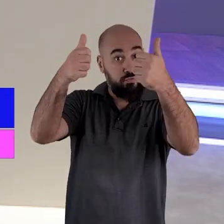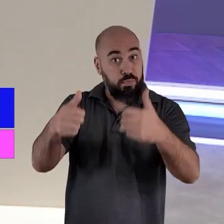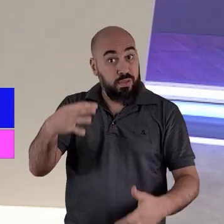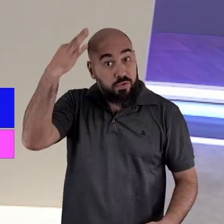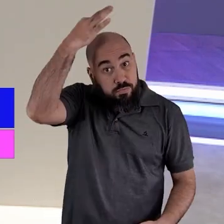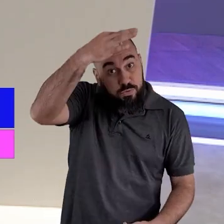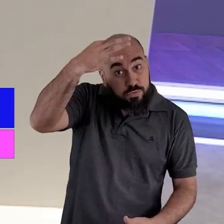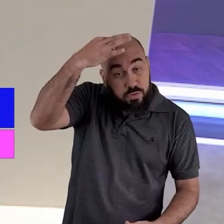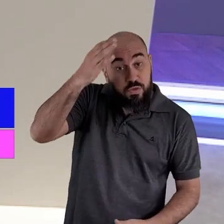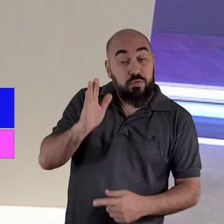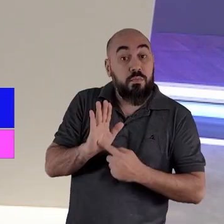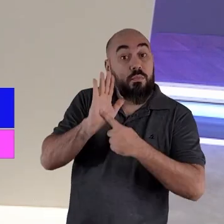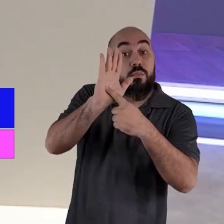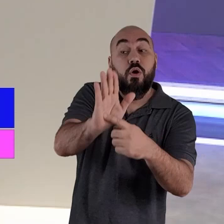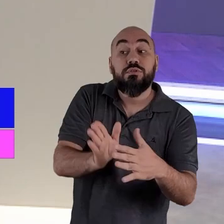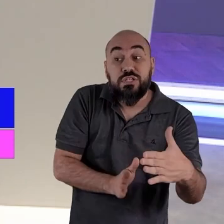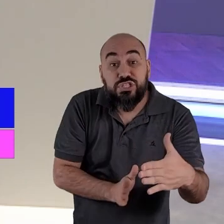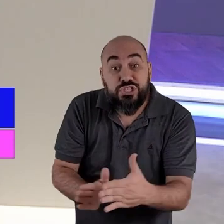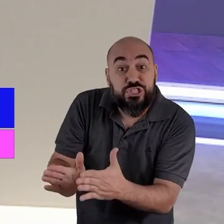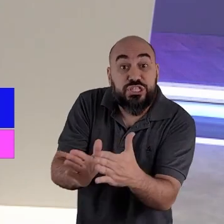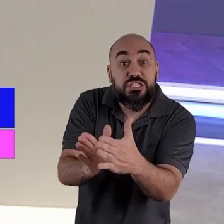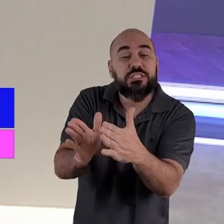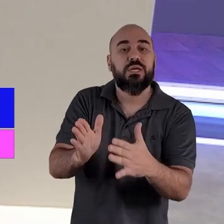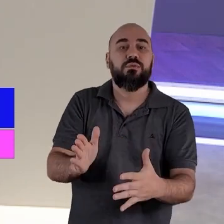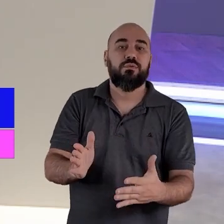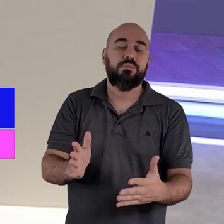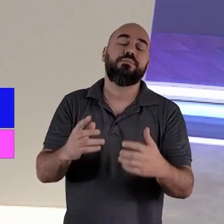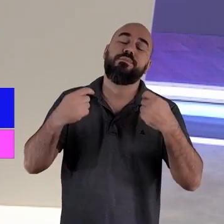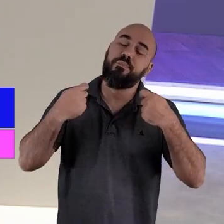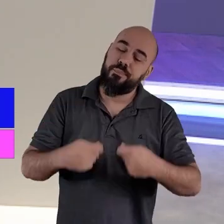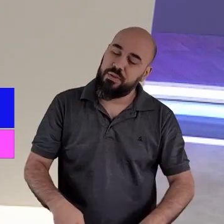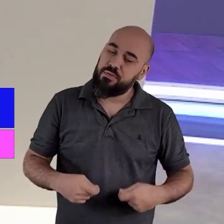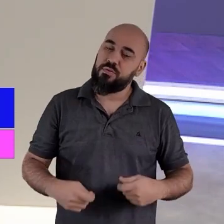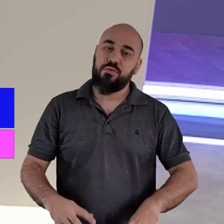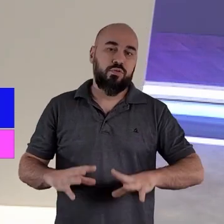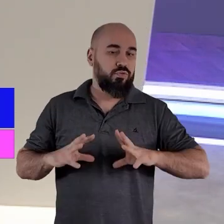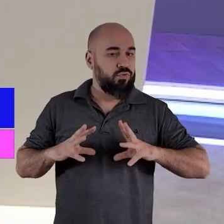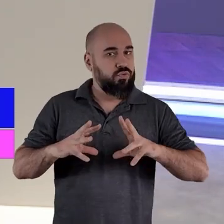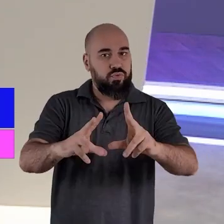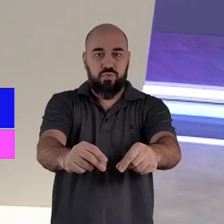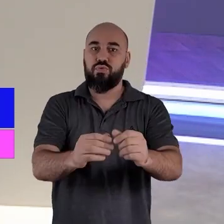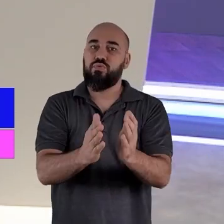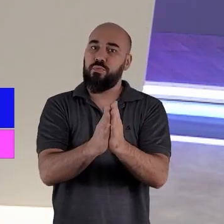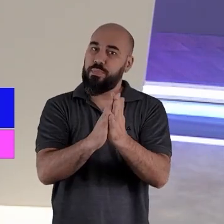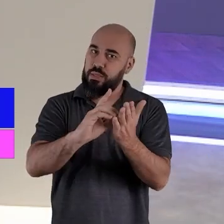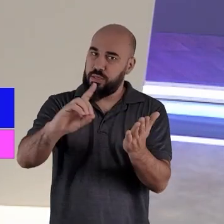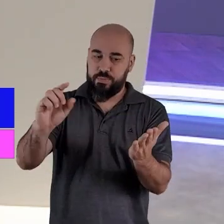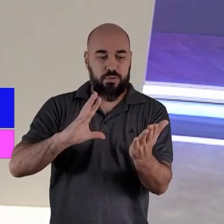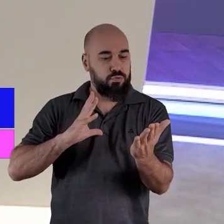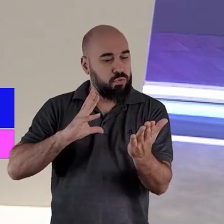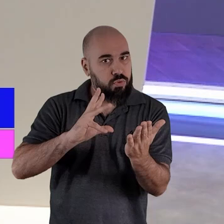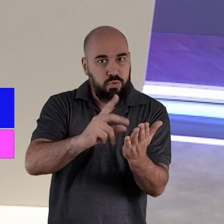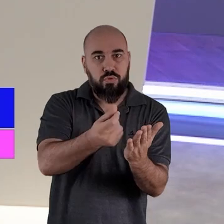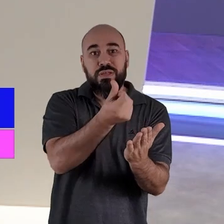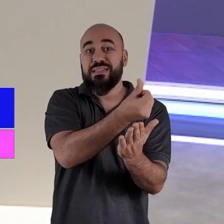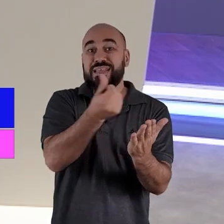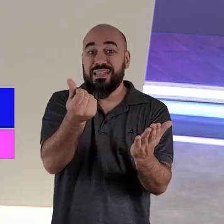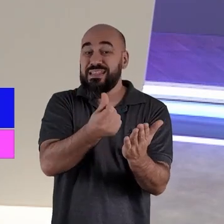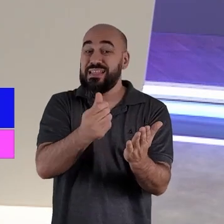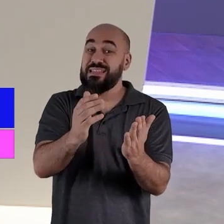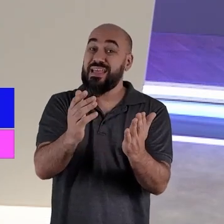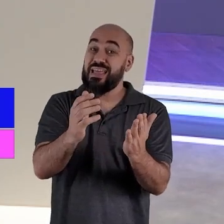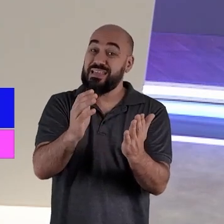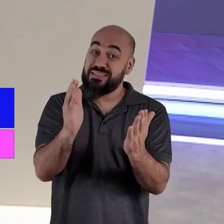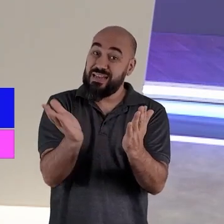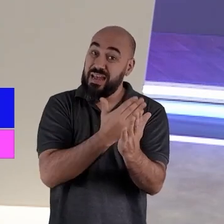apontam a direção. Então eu preciso da Bíblia como um todo, os 66 livros. Todos eles